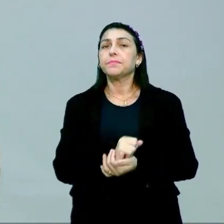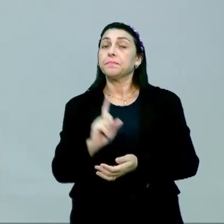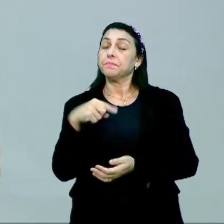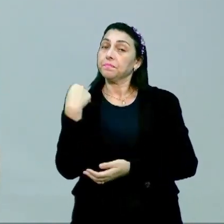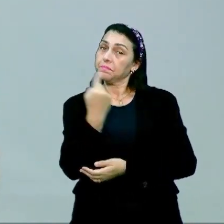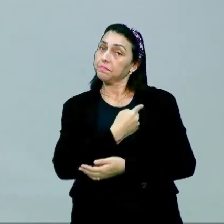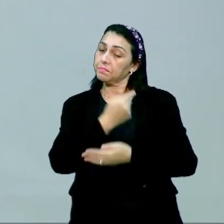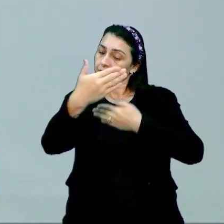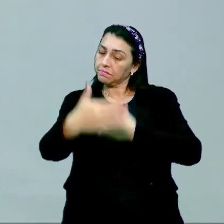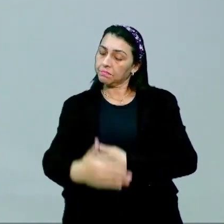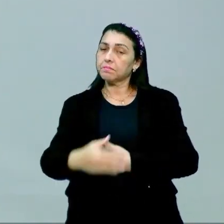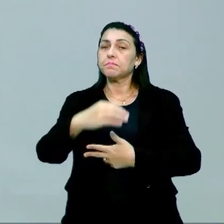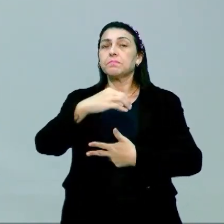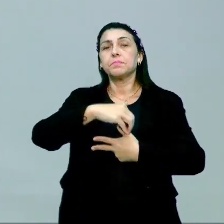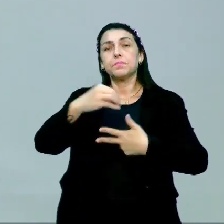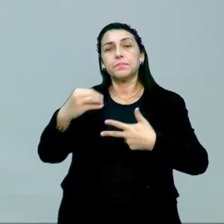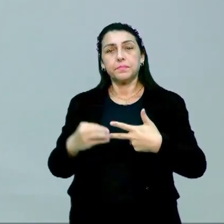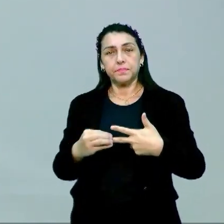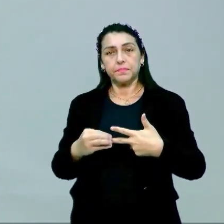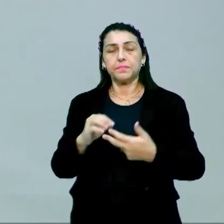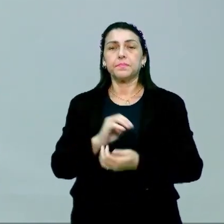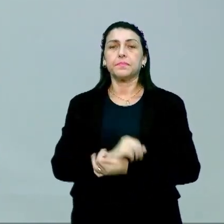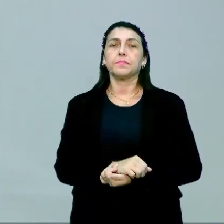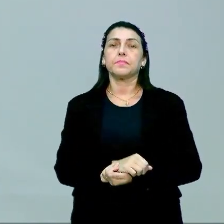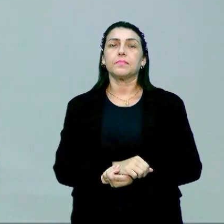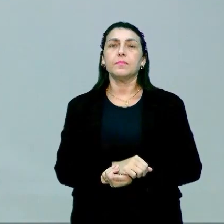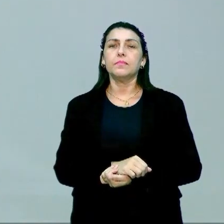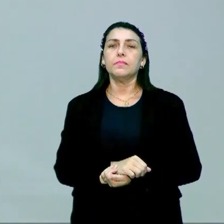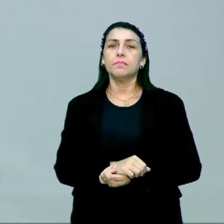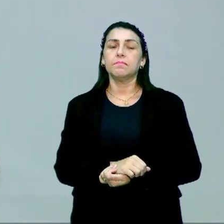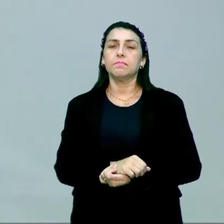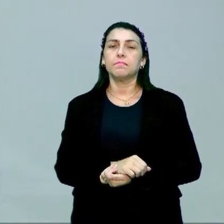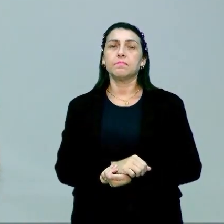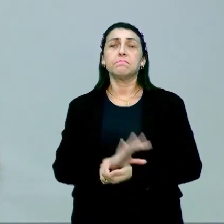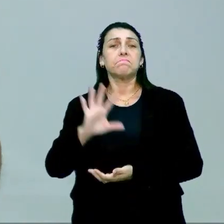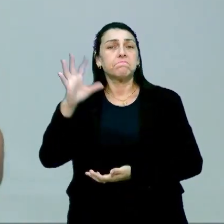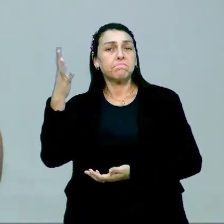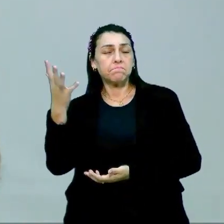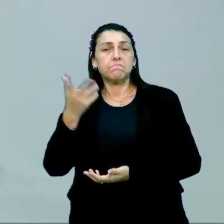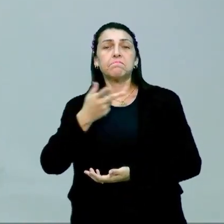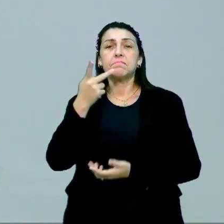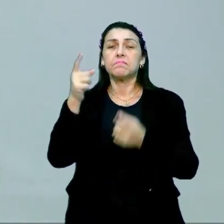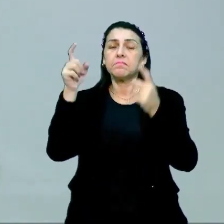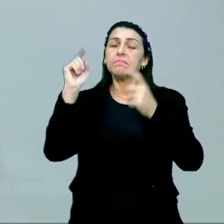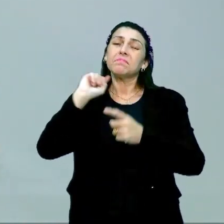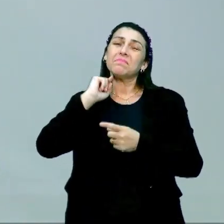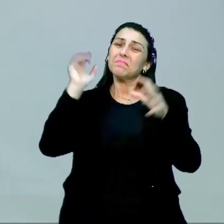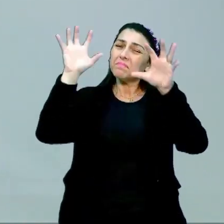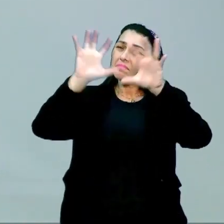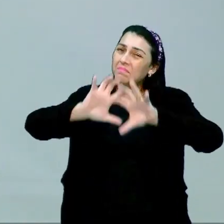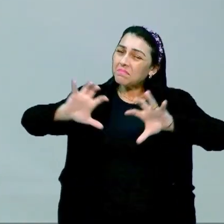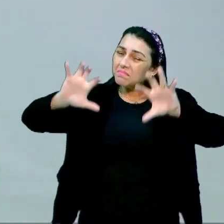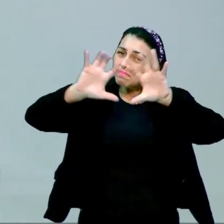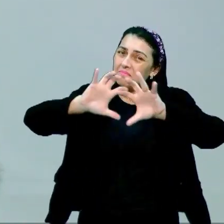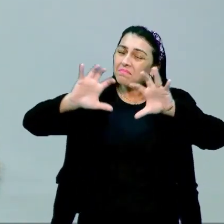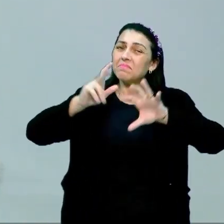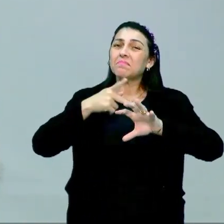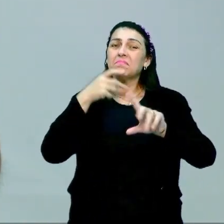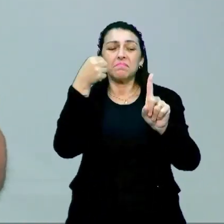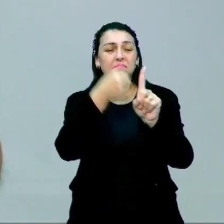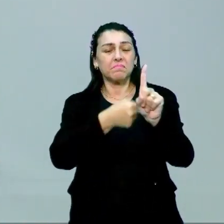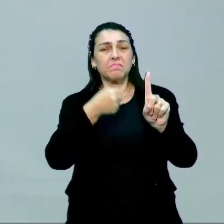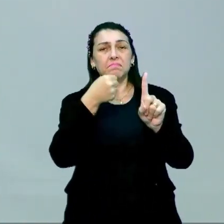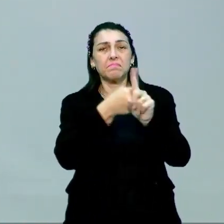nossa provinha do Enem, é muito comum falar sobre poluição, falar sobre